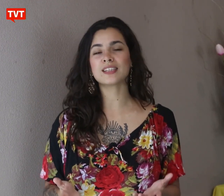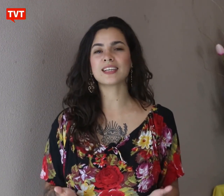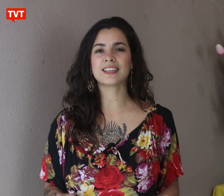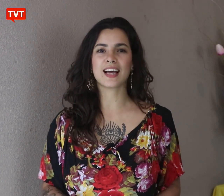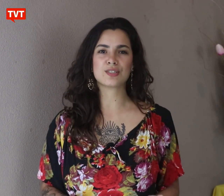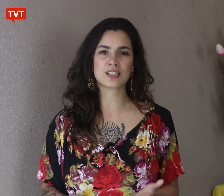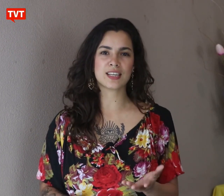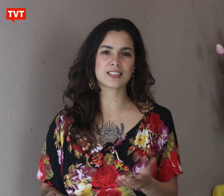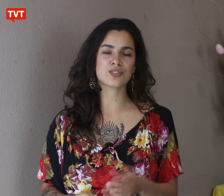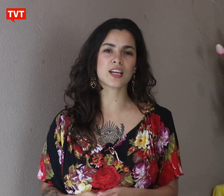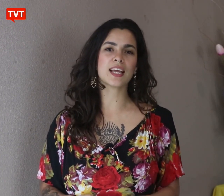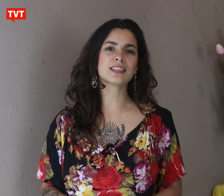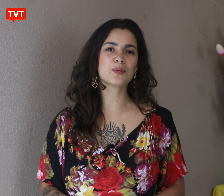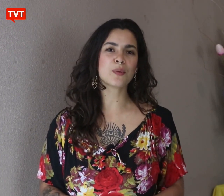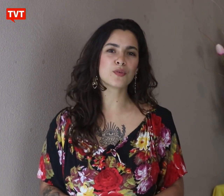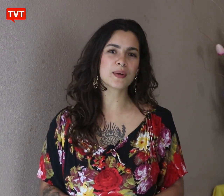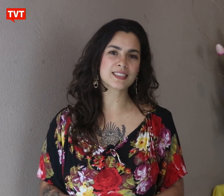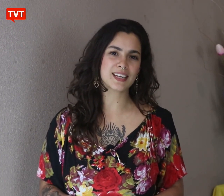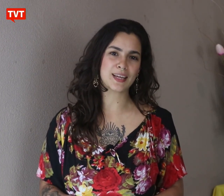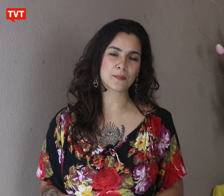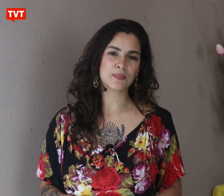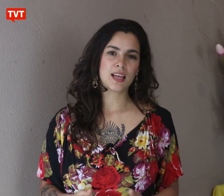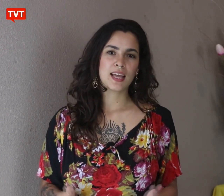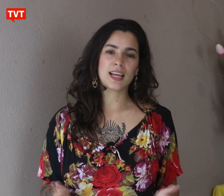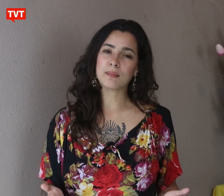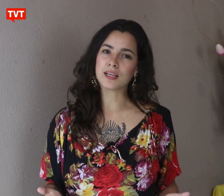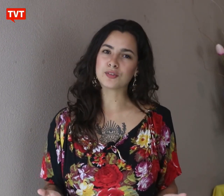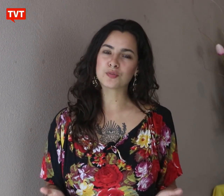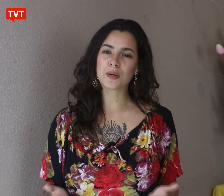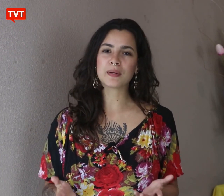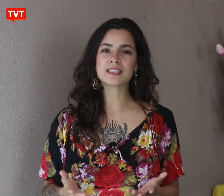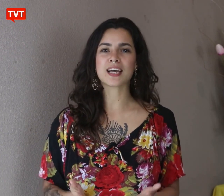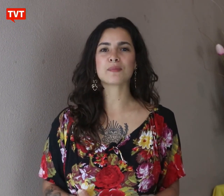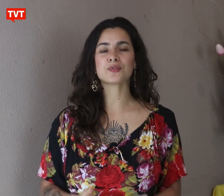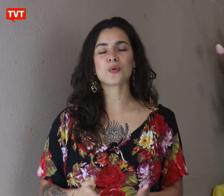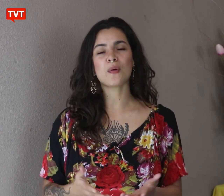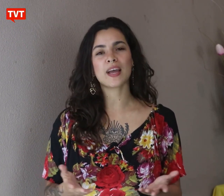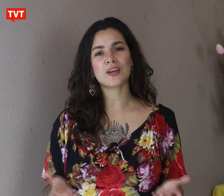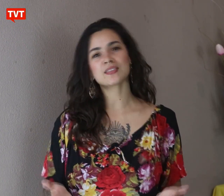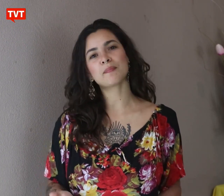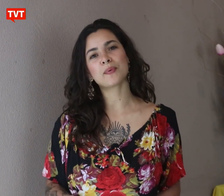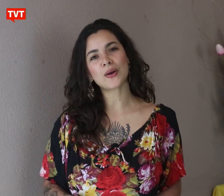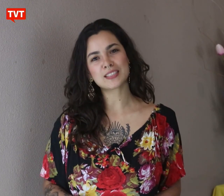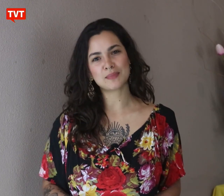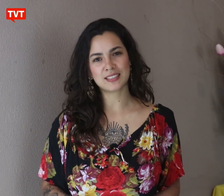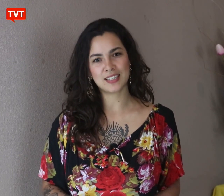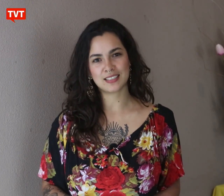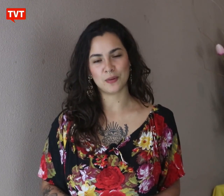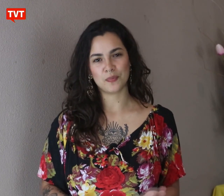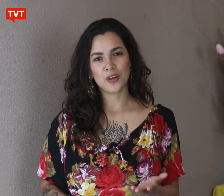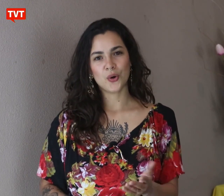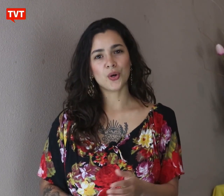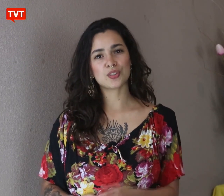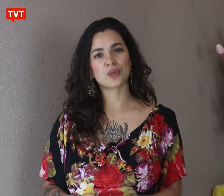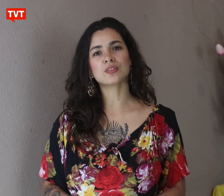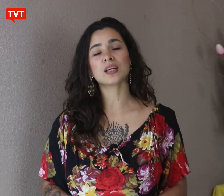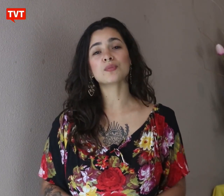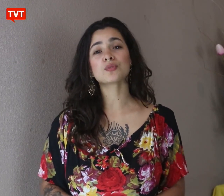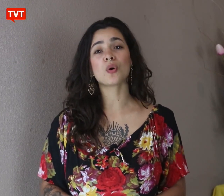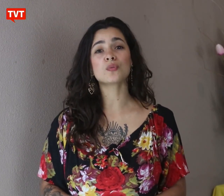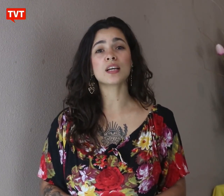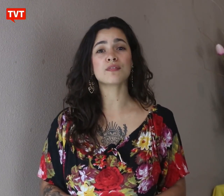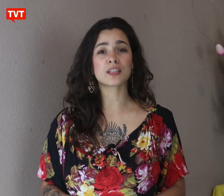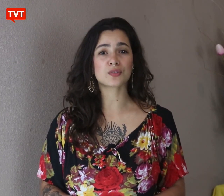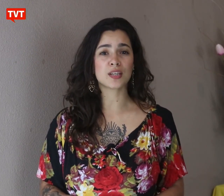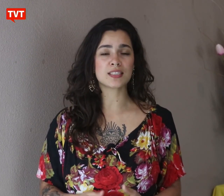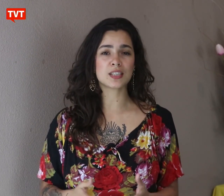de solidariedade que existe entre o povo brasileiro. Elementos para pensarmos qual é a nossa próxima estação. Hoje